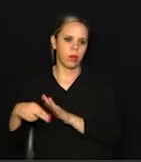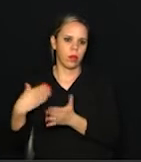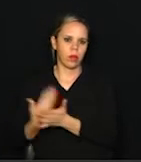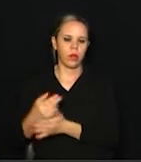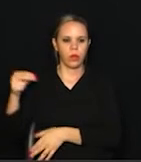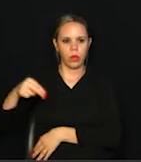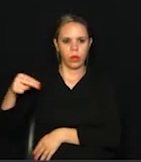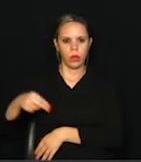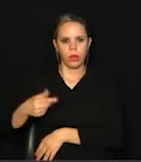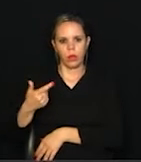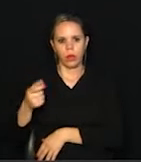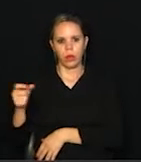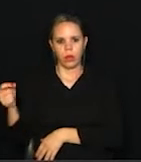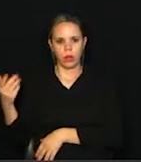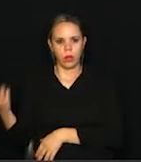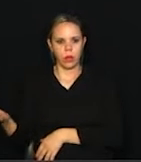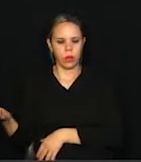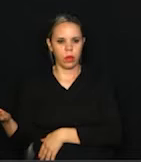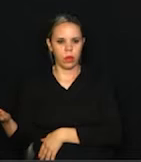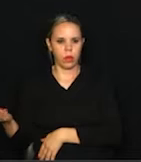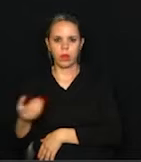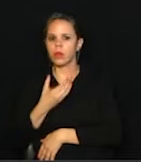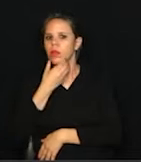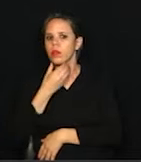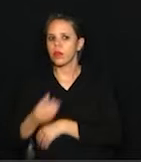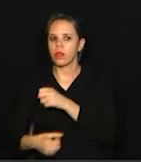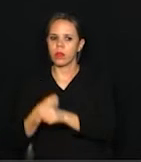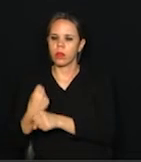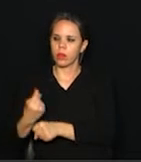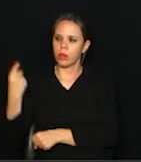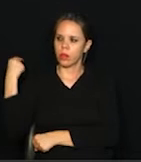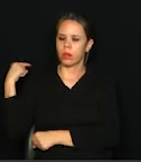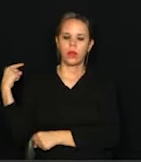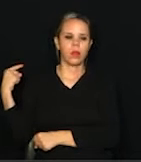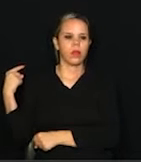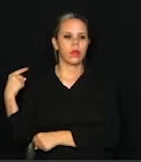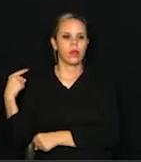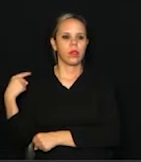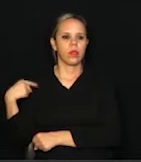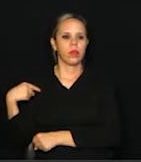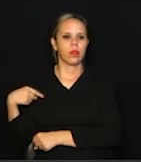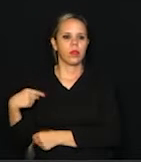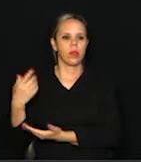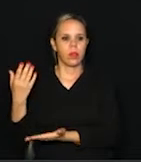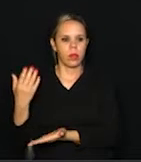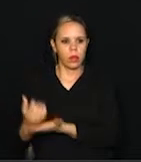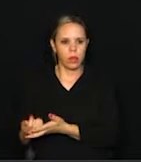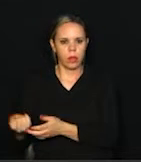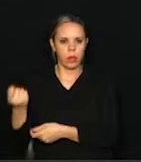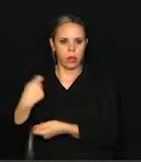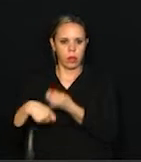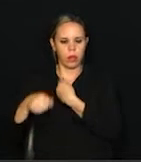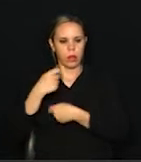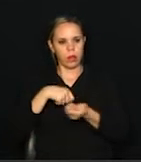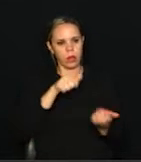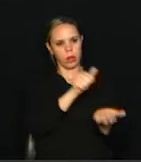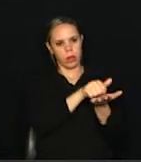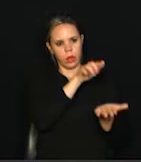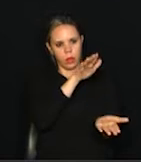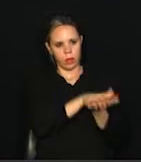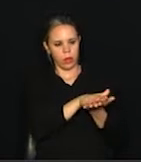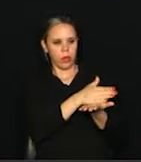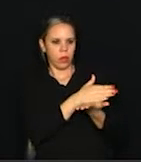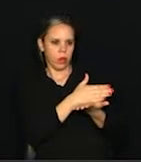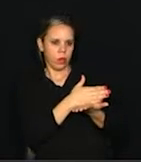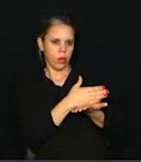novembro de 2020. Então, em dezembro do ano passado, o processamento administrativo dessas multas